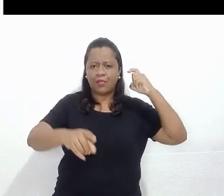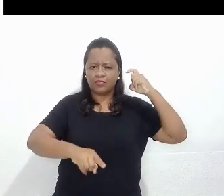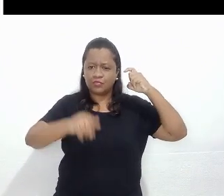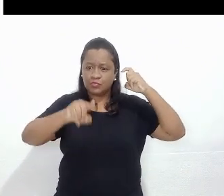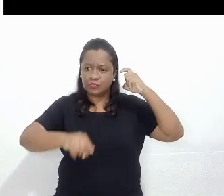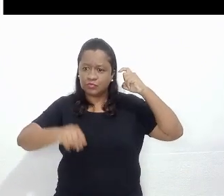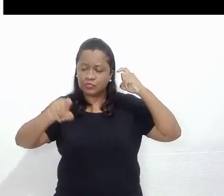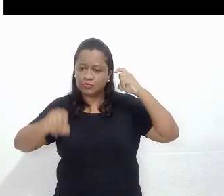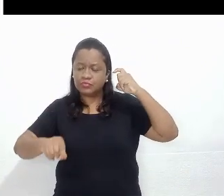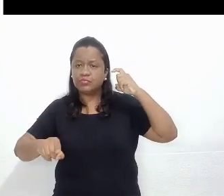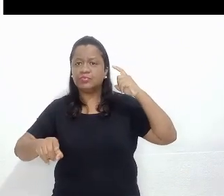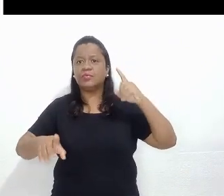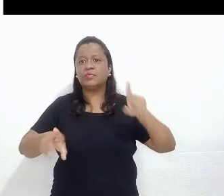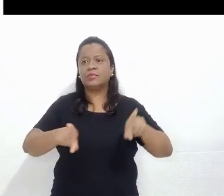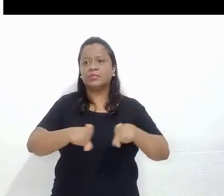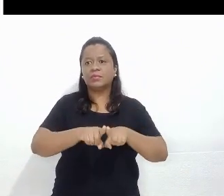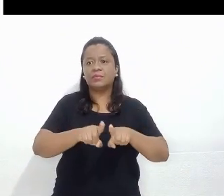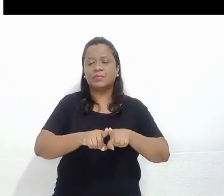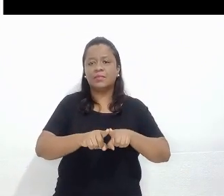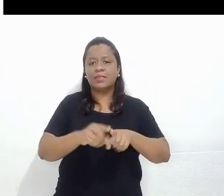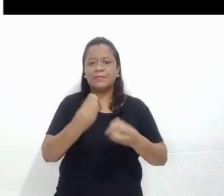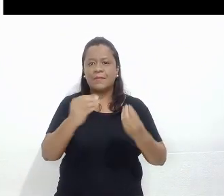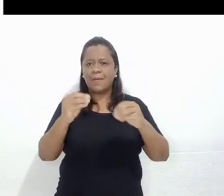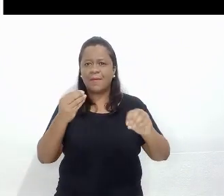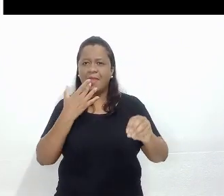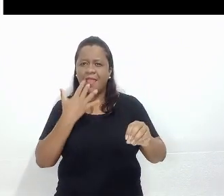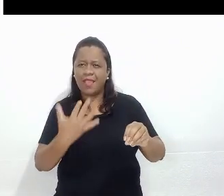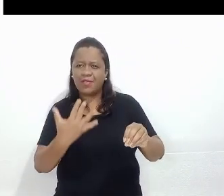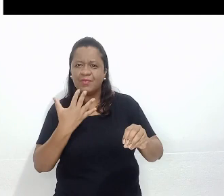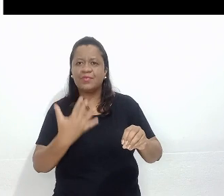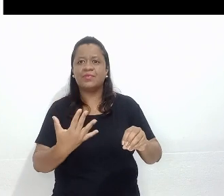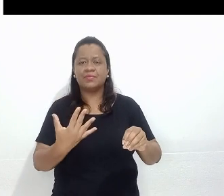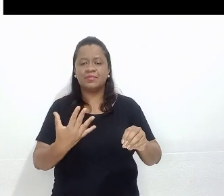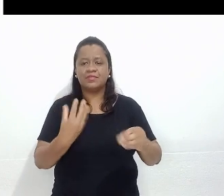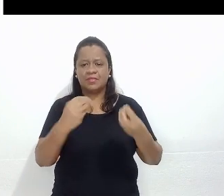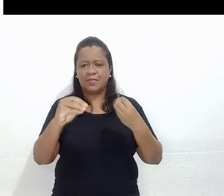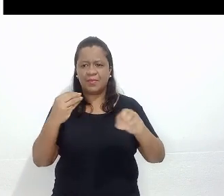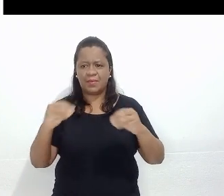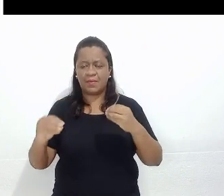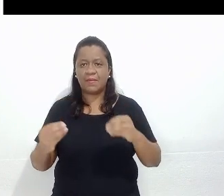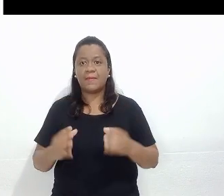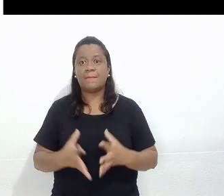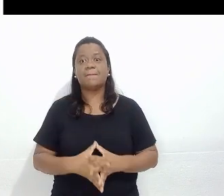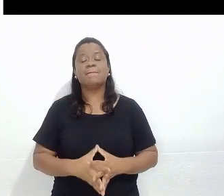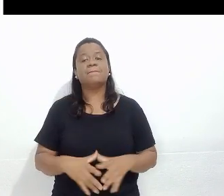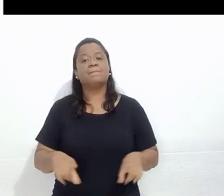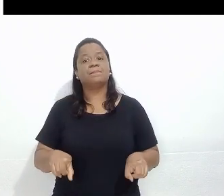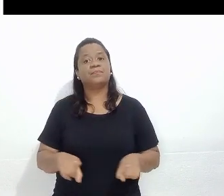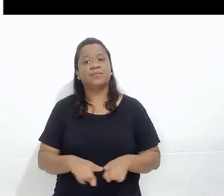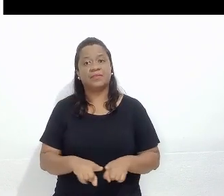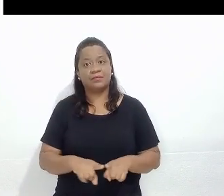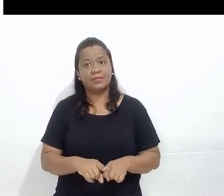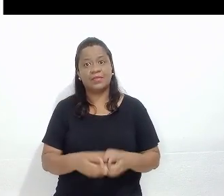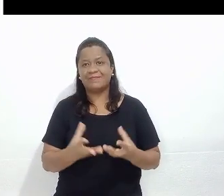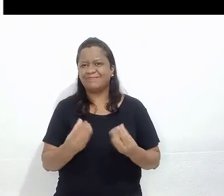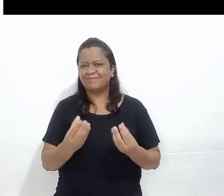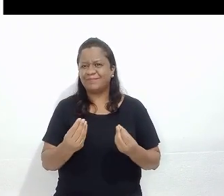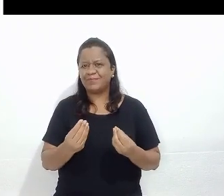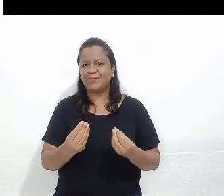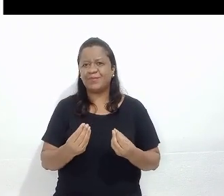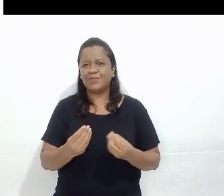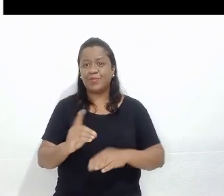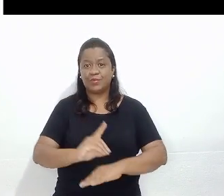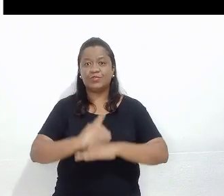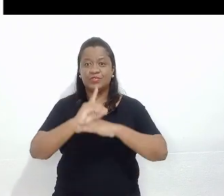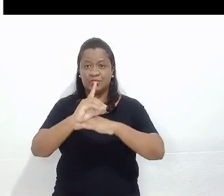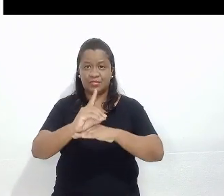de colorir o filme, né? A parte que o colorista entra. Tem muitos diretores de fotografia que